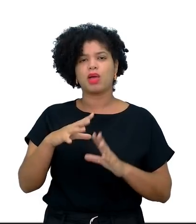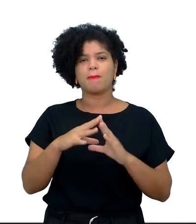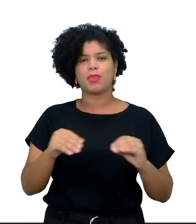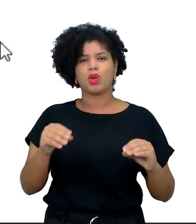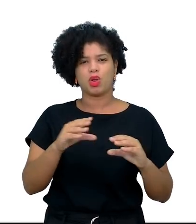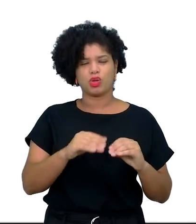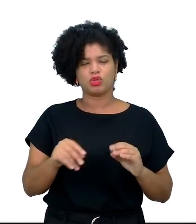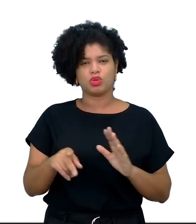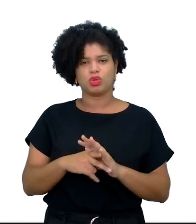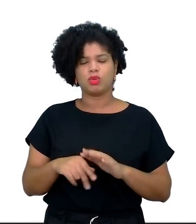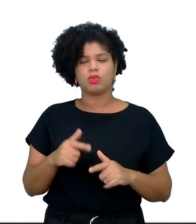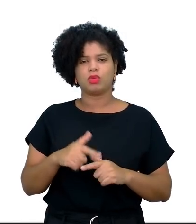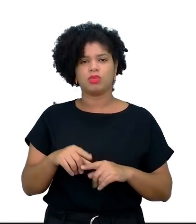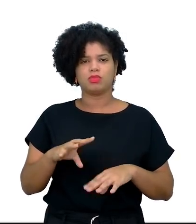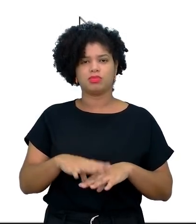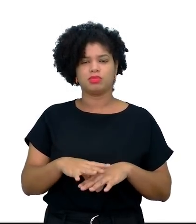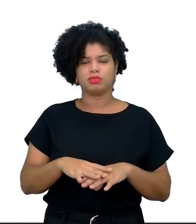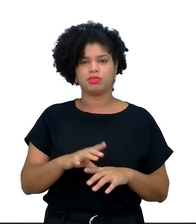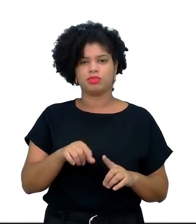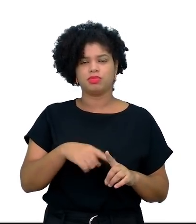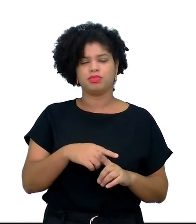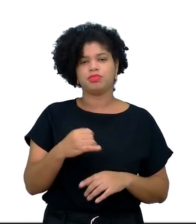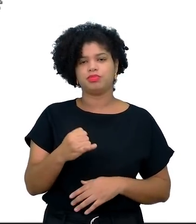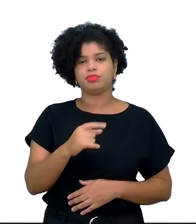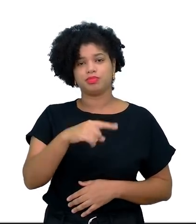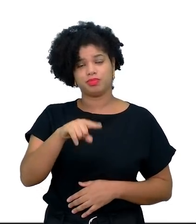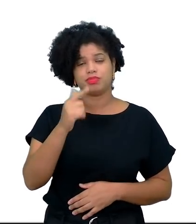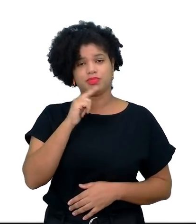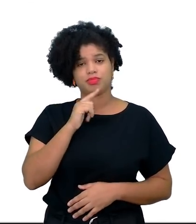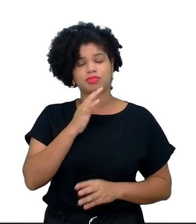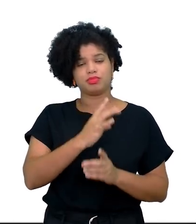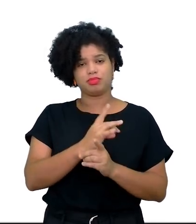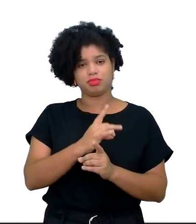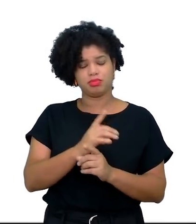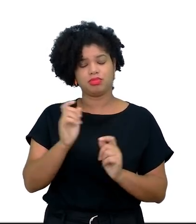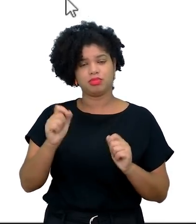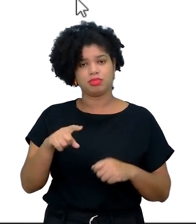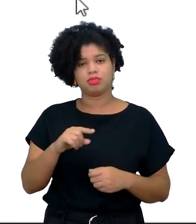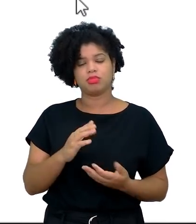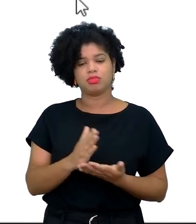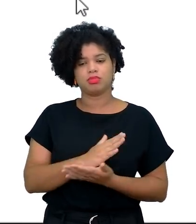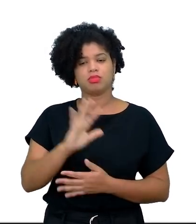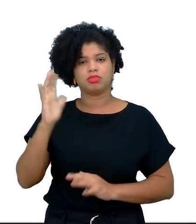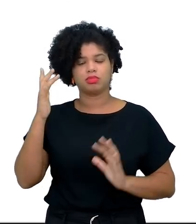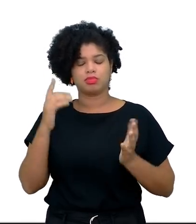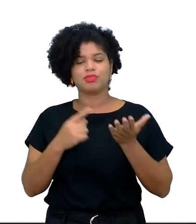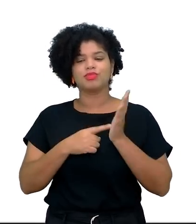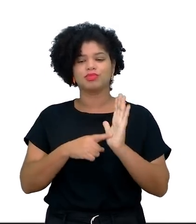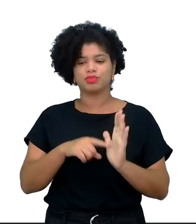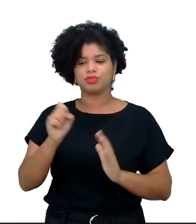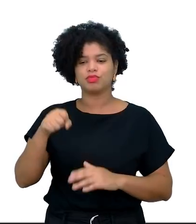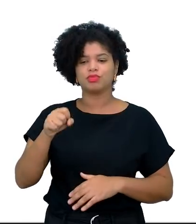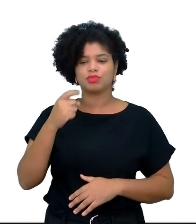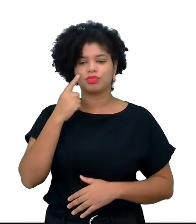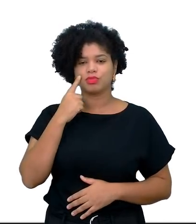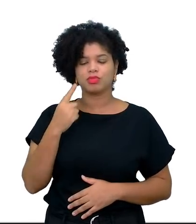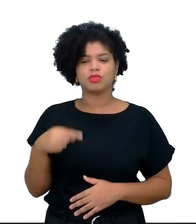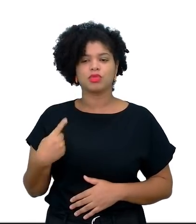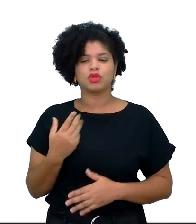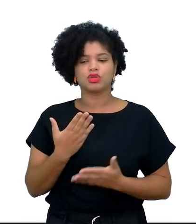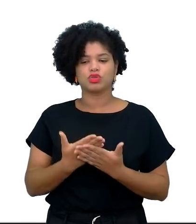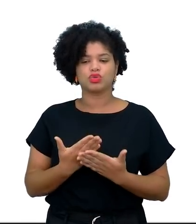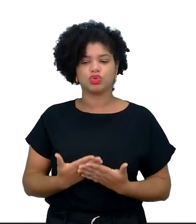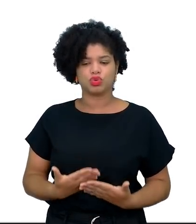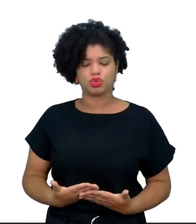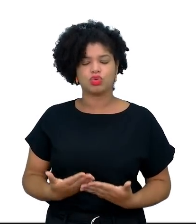no campo aditivo? Então, essa resposta vocês mesmos vão encontrar a partir das situações apresentadas aqui. Então, ao longo dos nossos estudos de